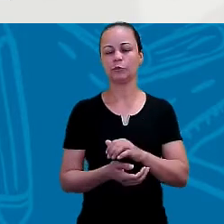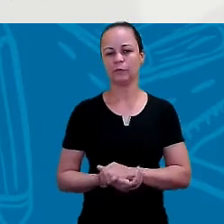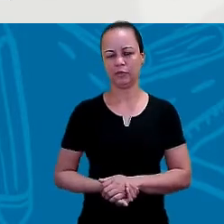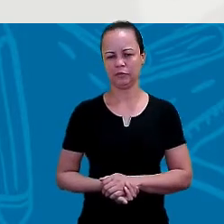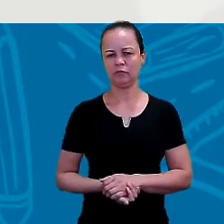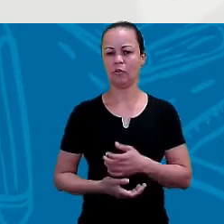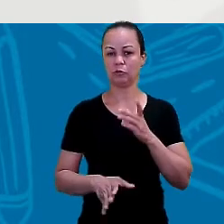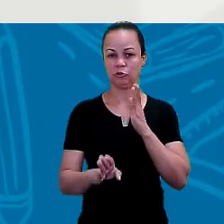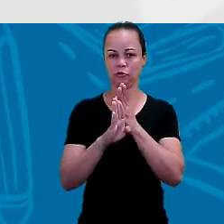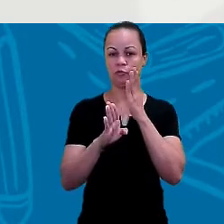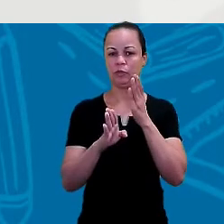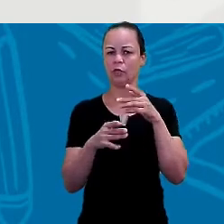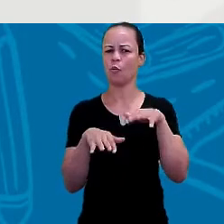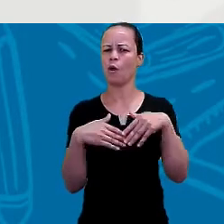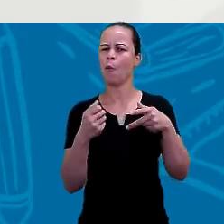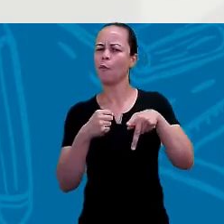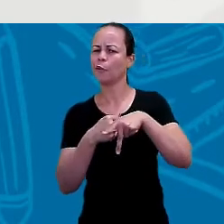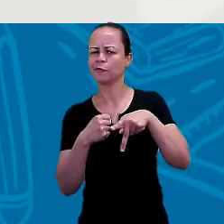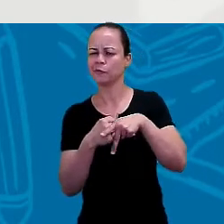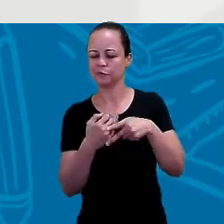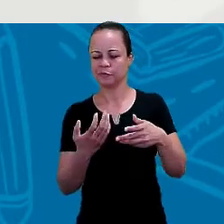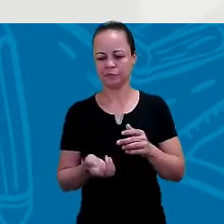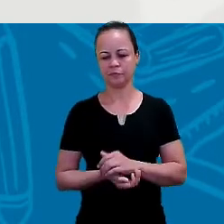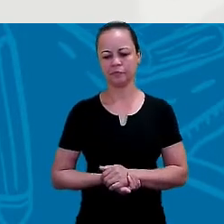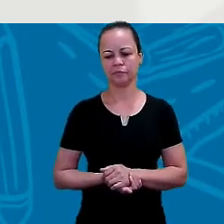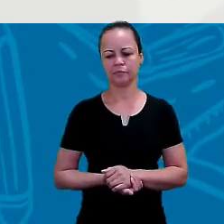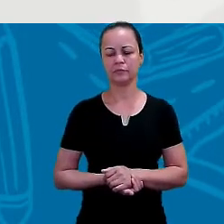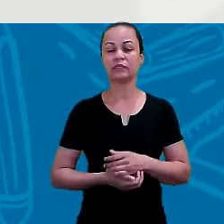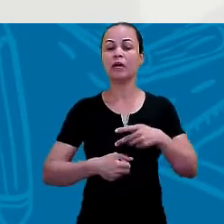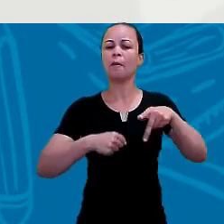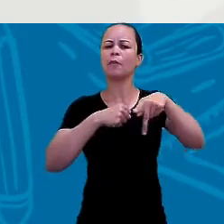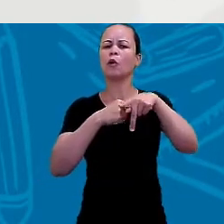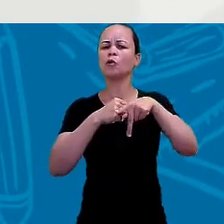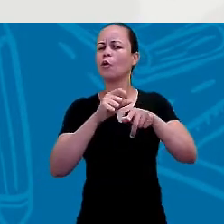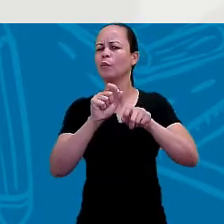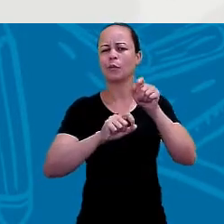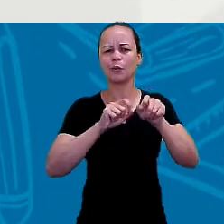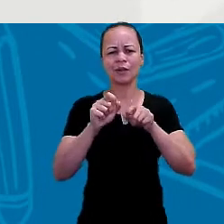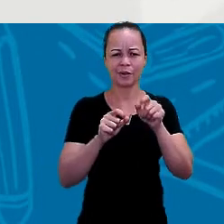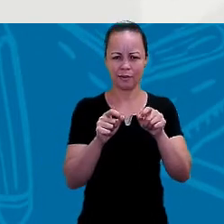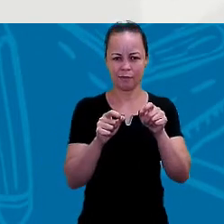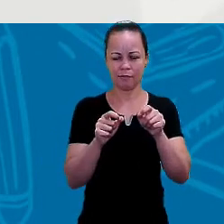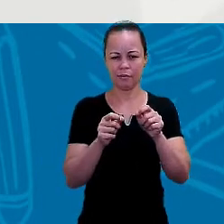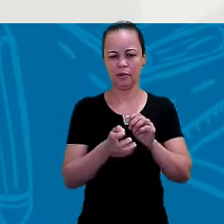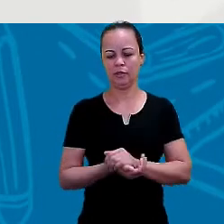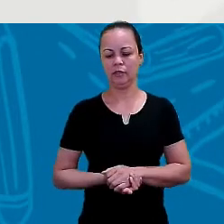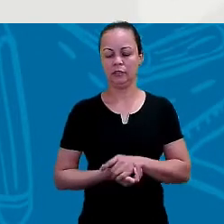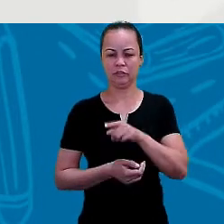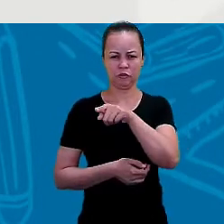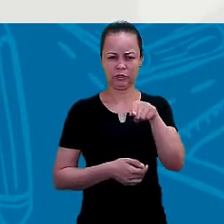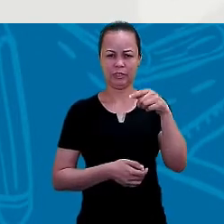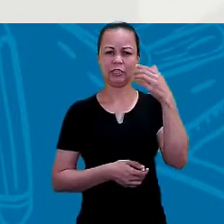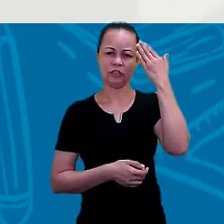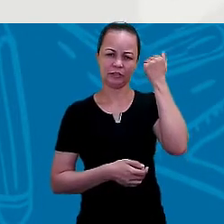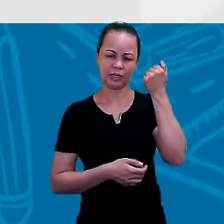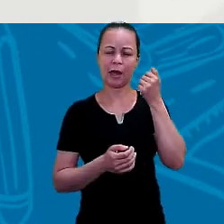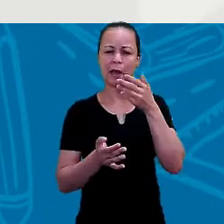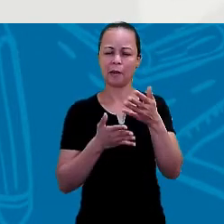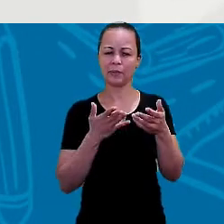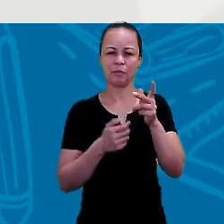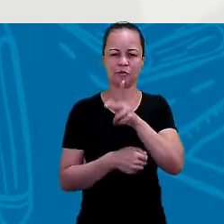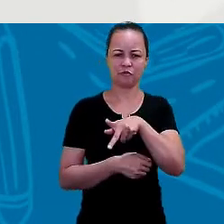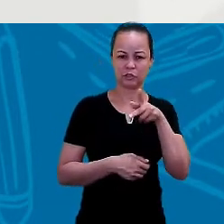são esses. O que são pronomes? Quem já ouviu falar aí, a professora já falou em